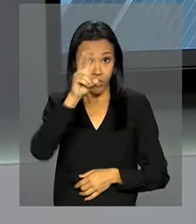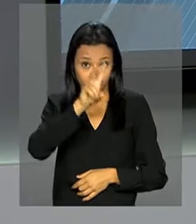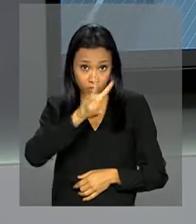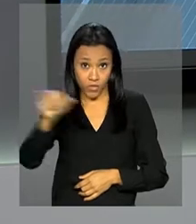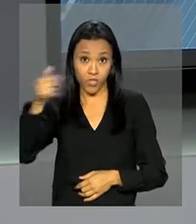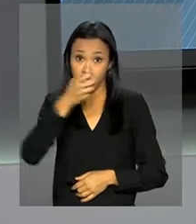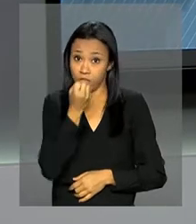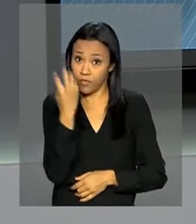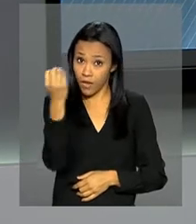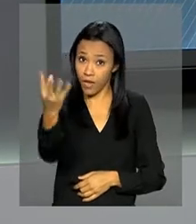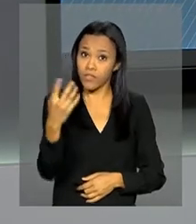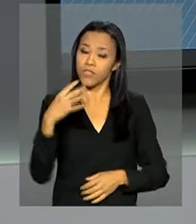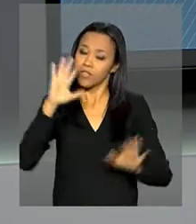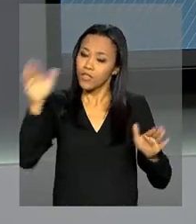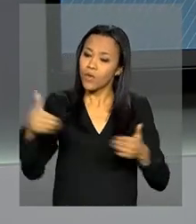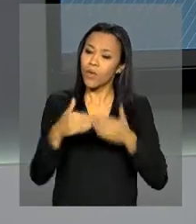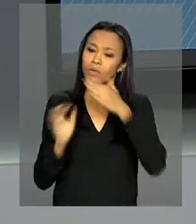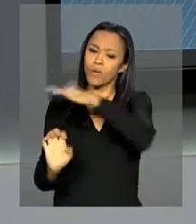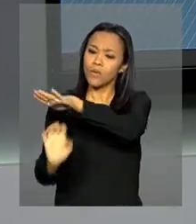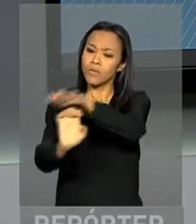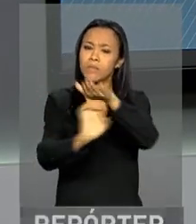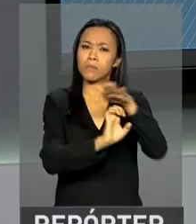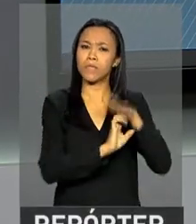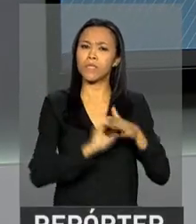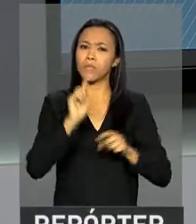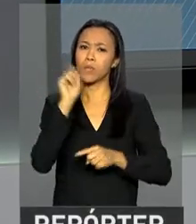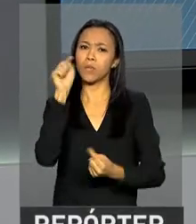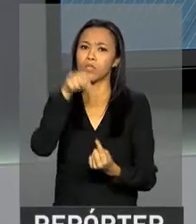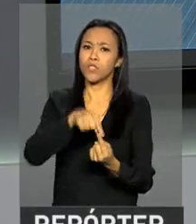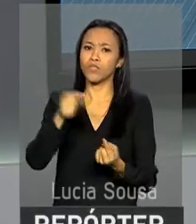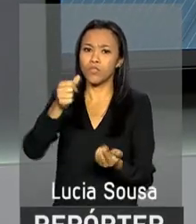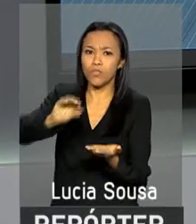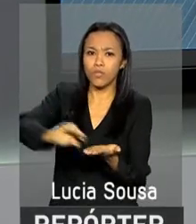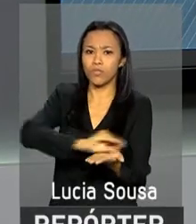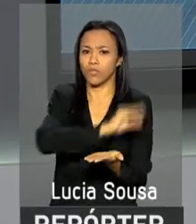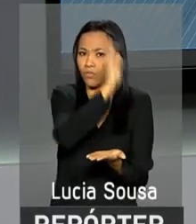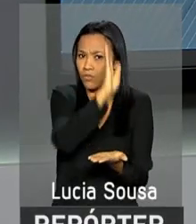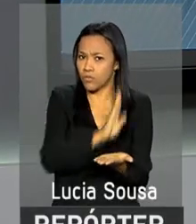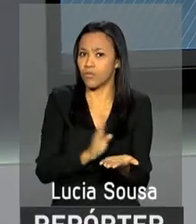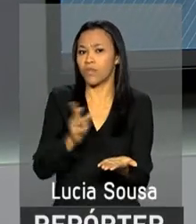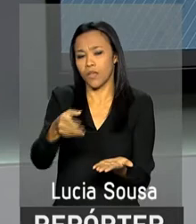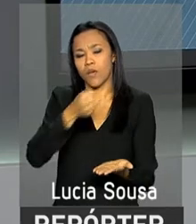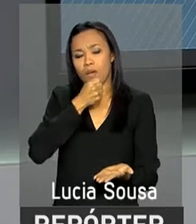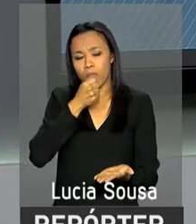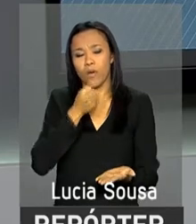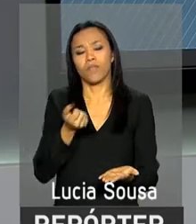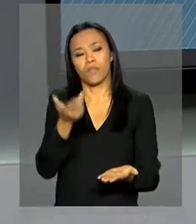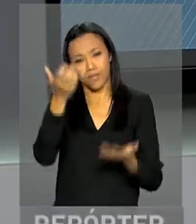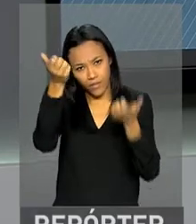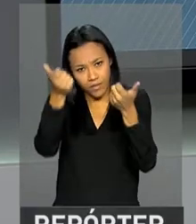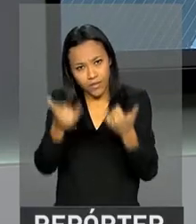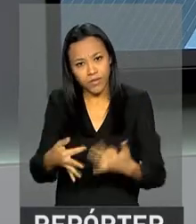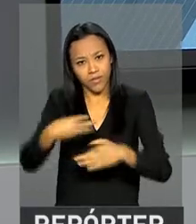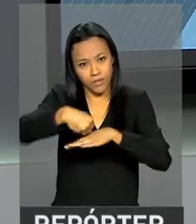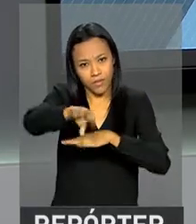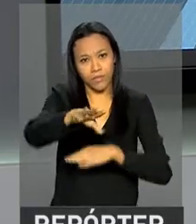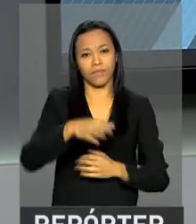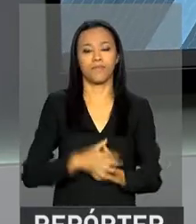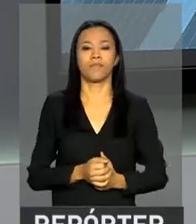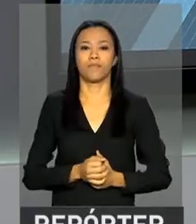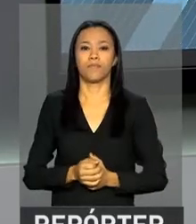com empresários chineses em busca de investimentos para o Brasil. O nosso repórter João Pedro Neto está em Pequim e traz os